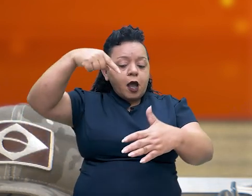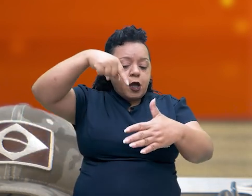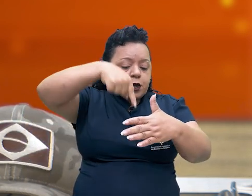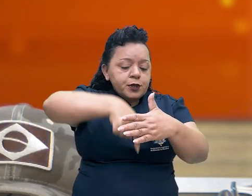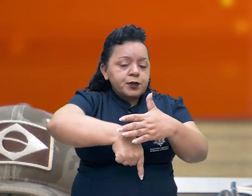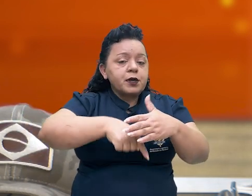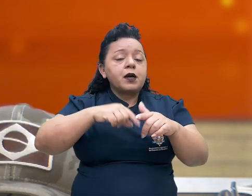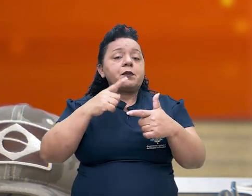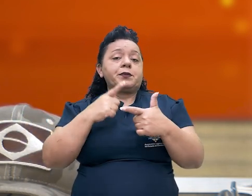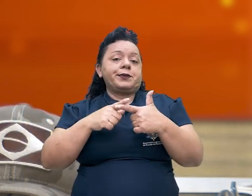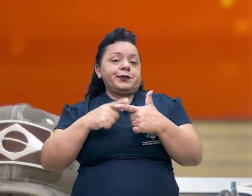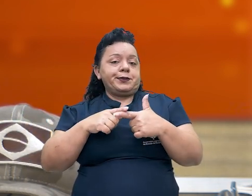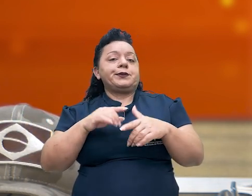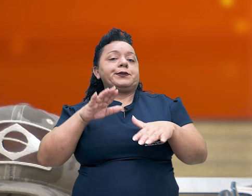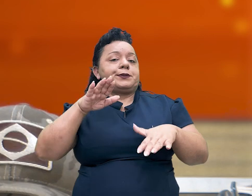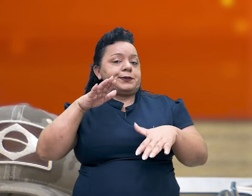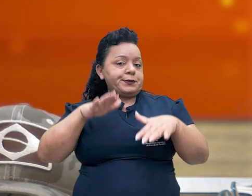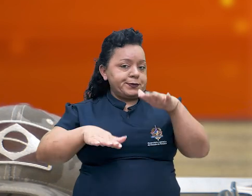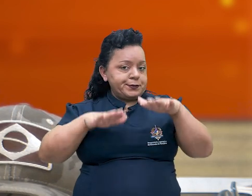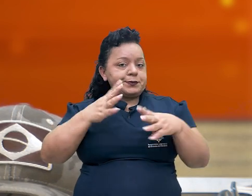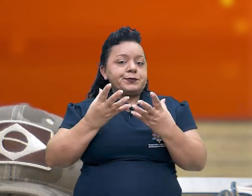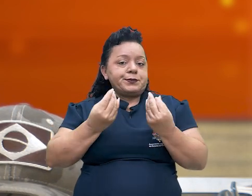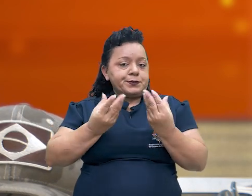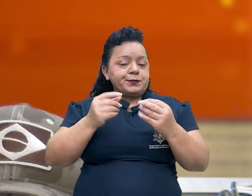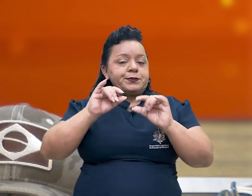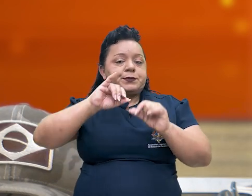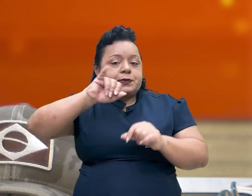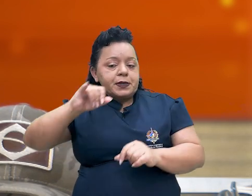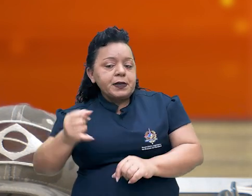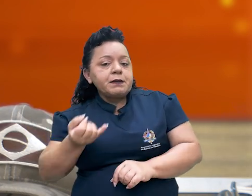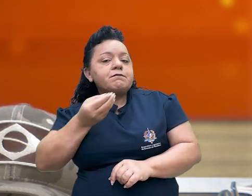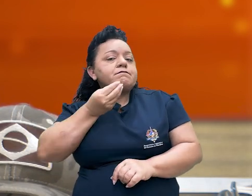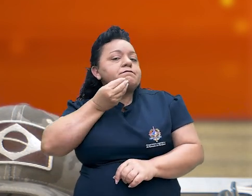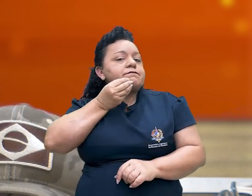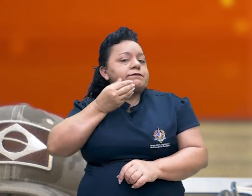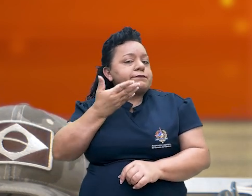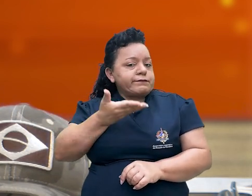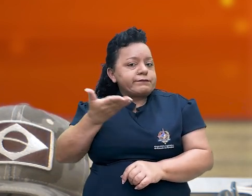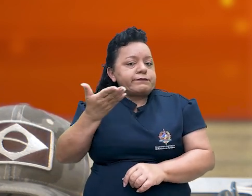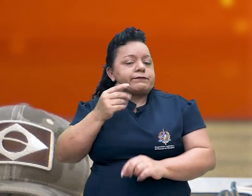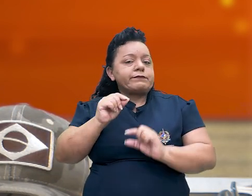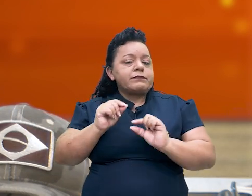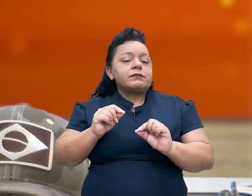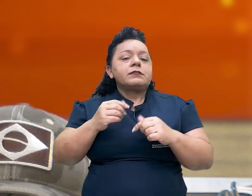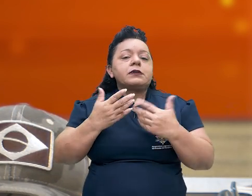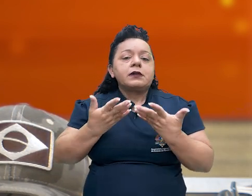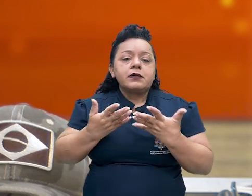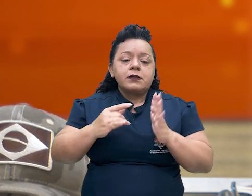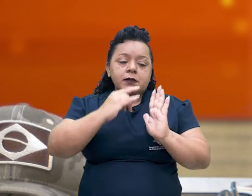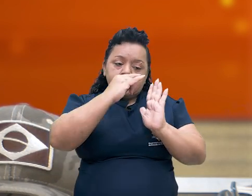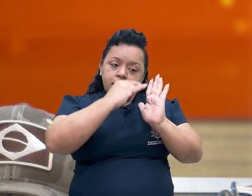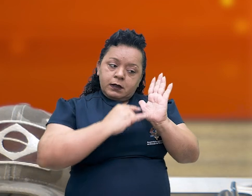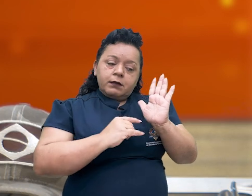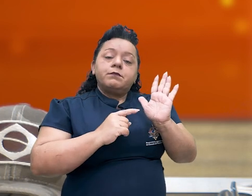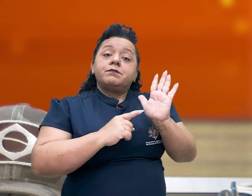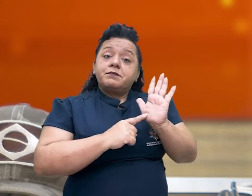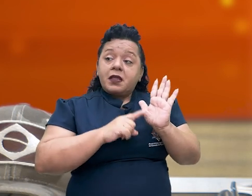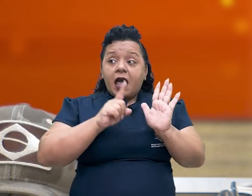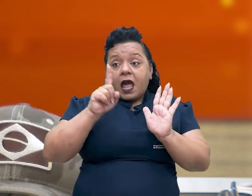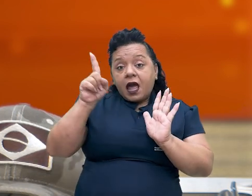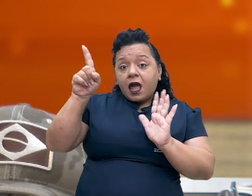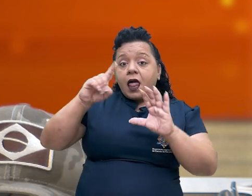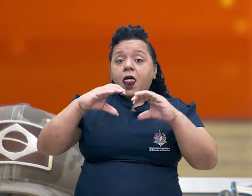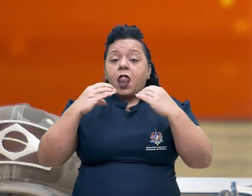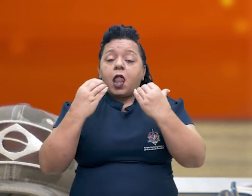que muita gente queria se beneficiar pela pelo Verão de 2023 Então a gente vai esperar ser provocado através